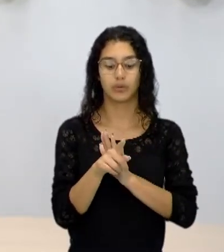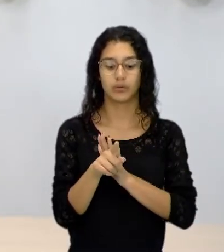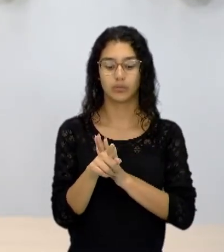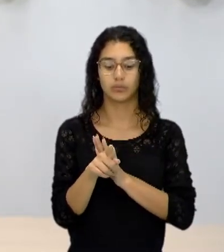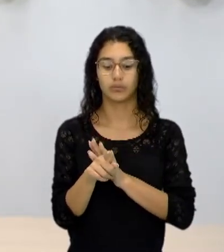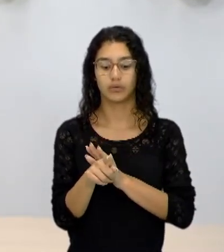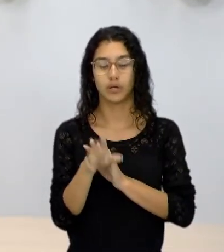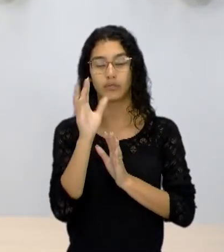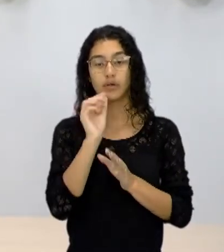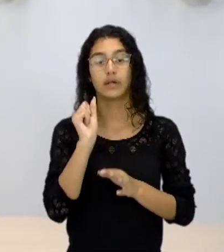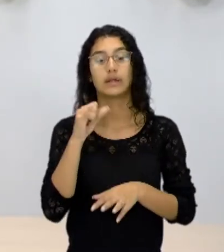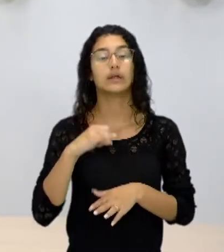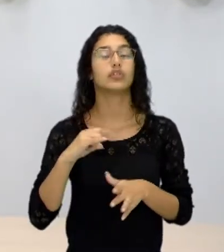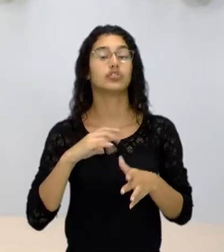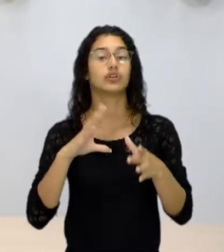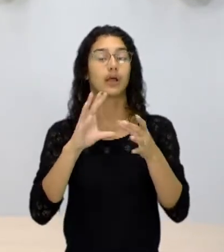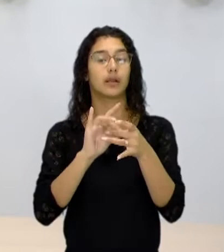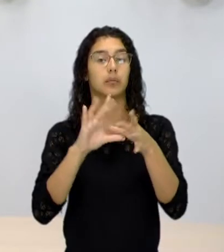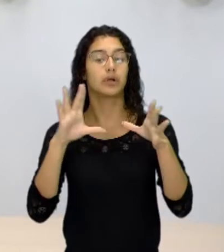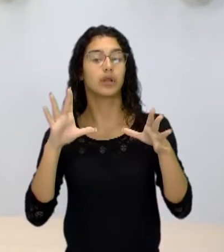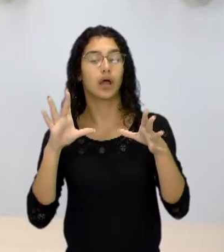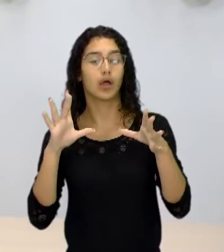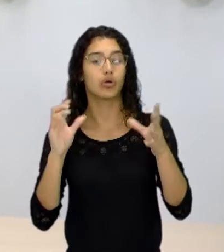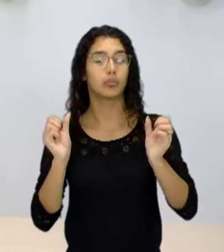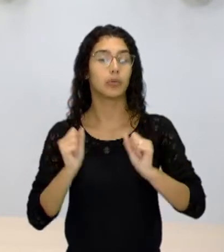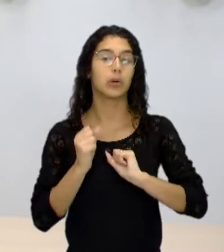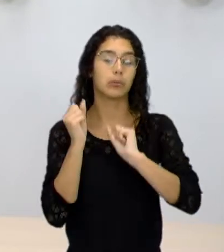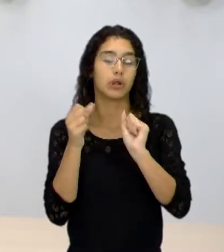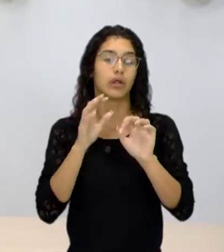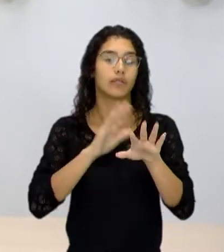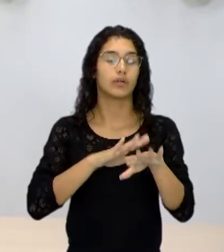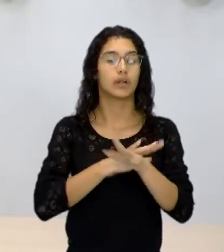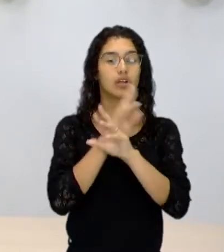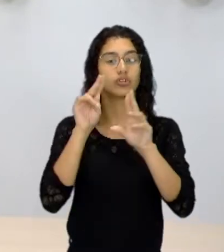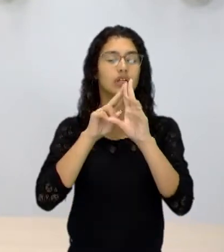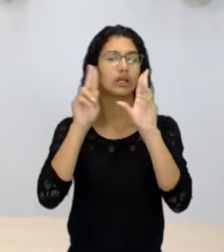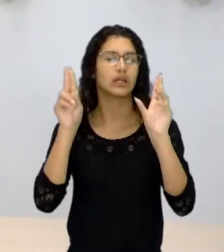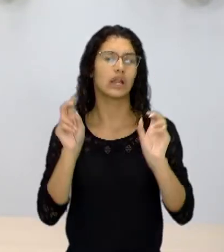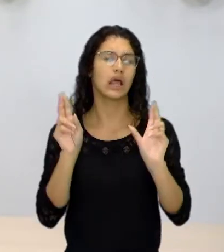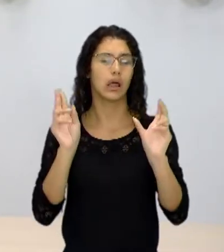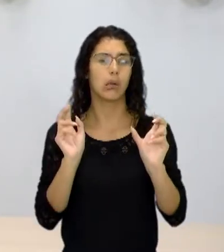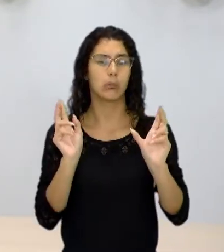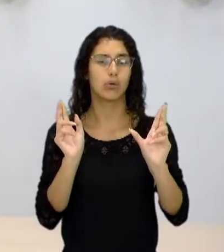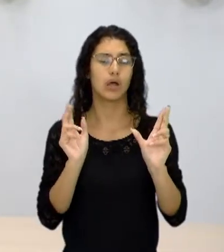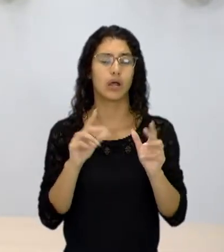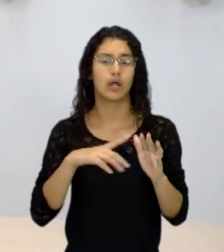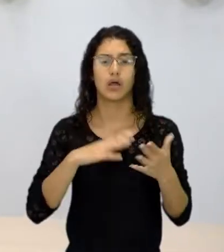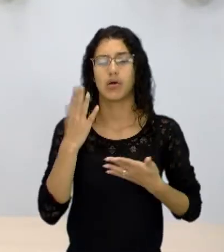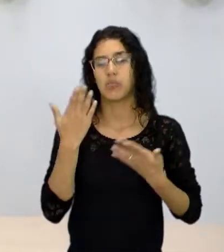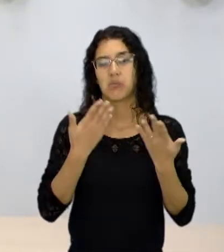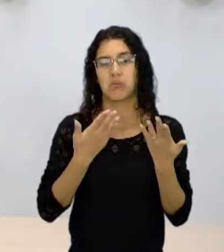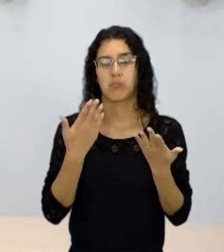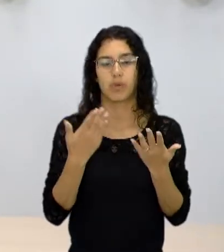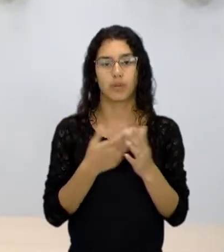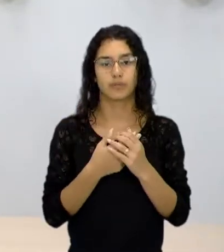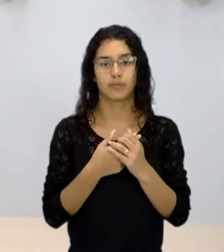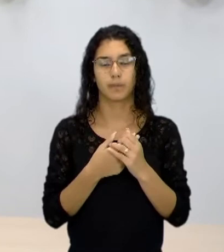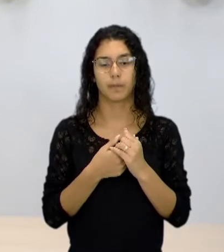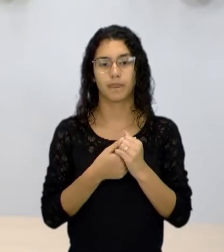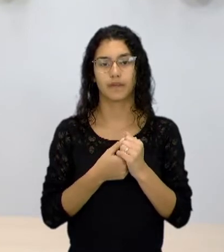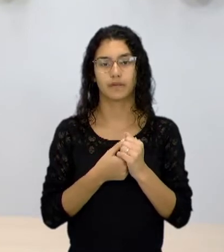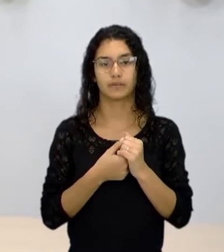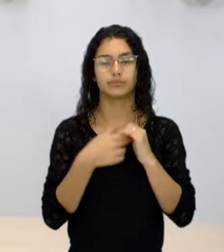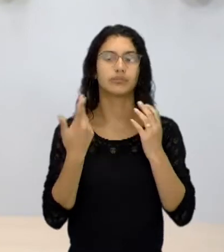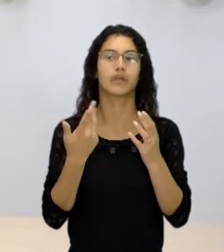e disse se ele tinha liberdade, né, para poder tratar de temas que fizessem, talvez, não fossem